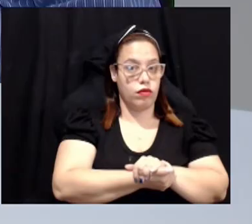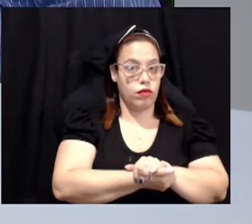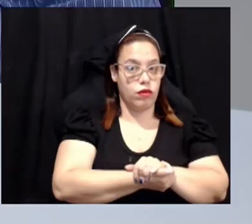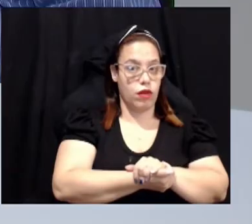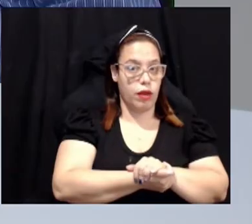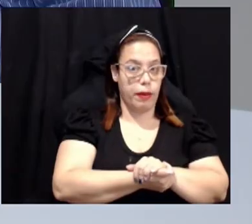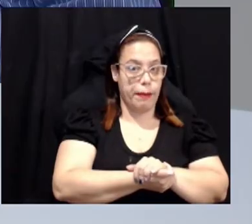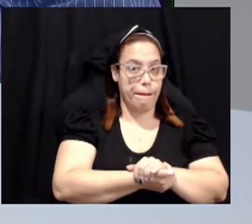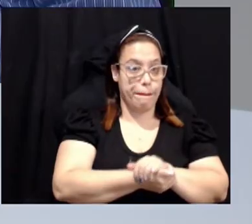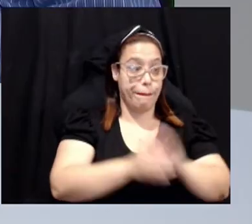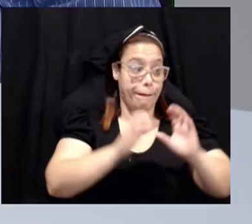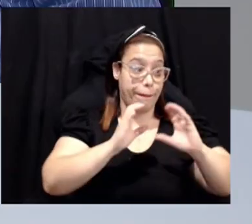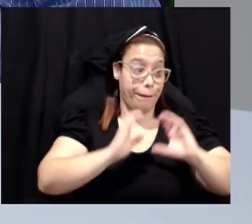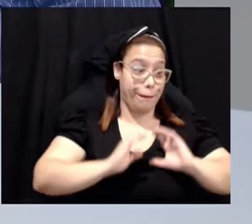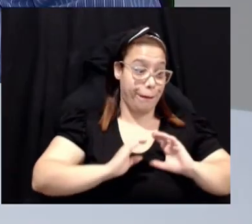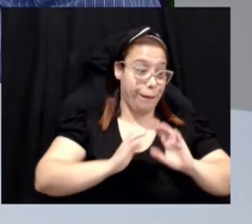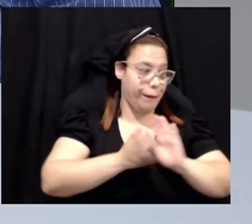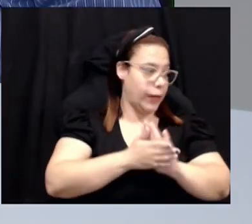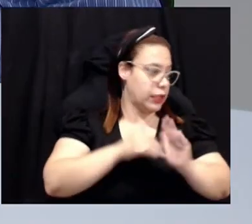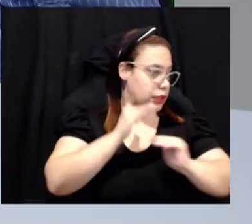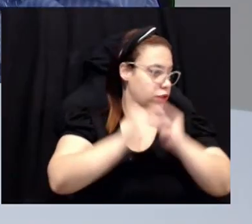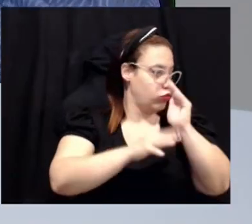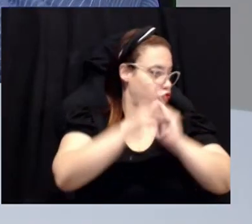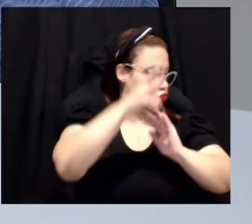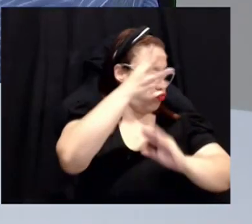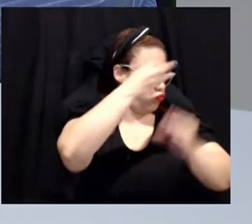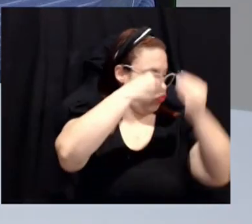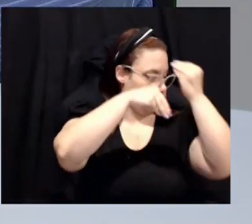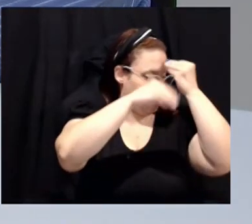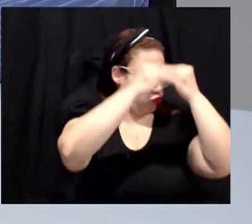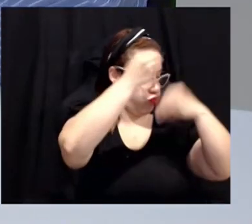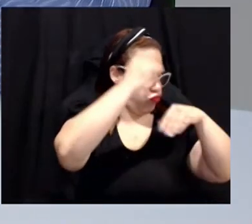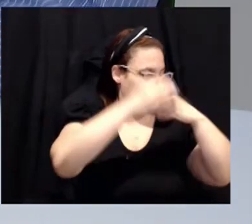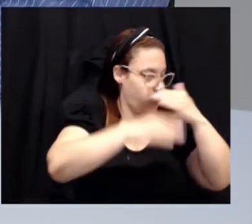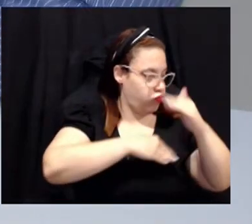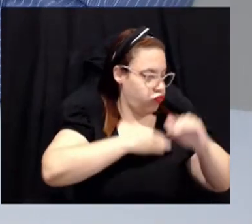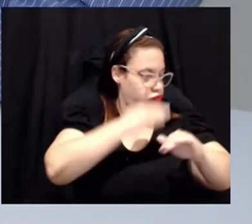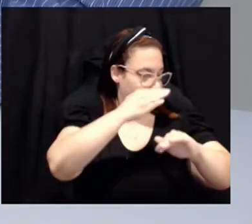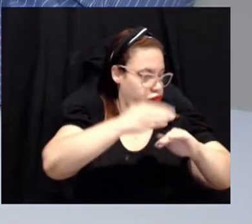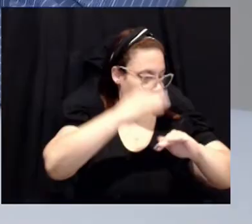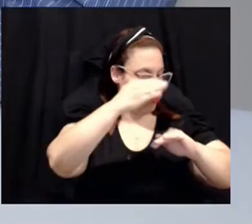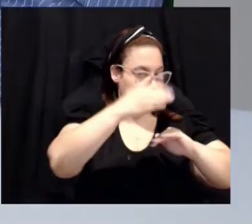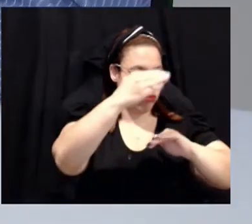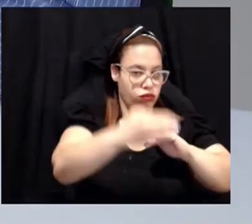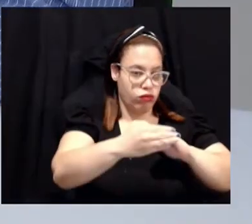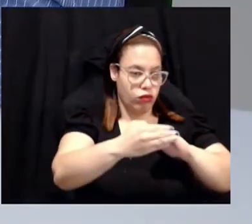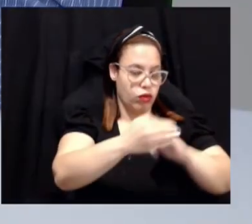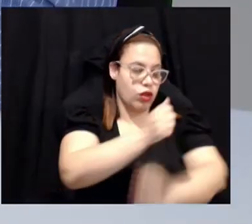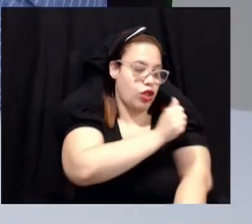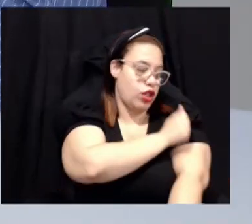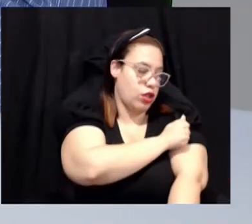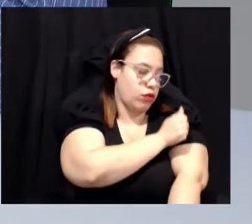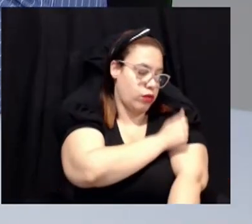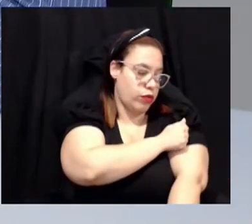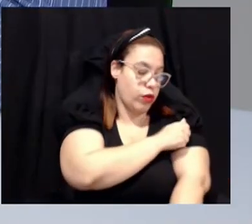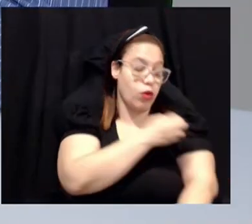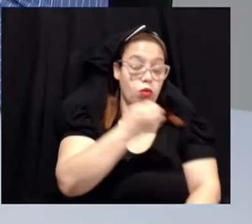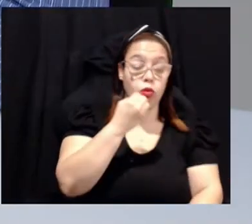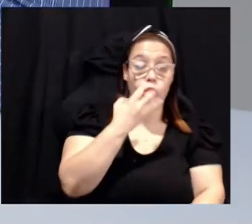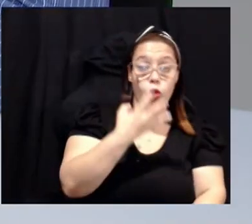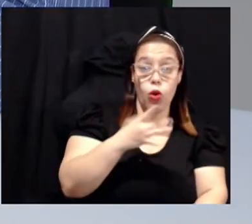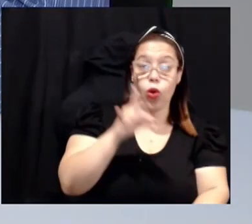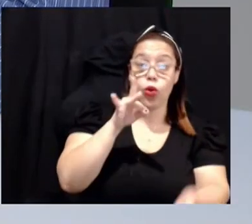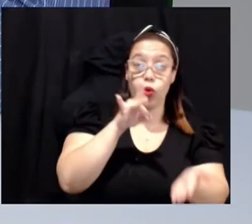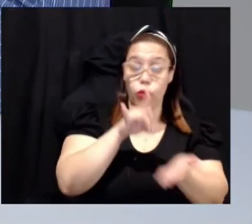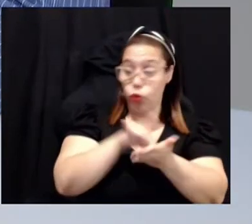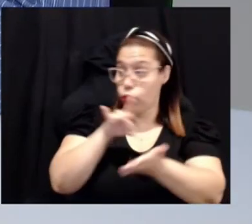vai adquirindo ao longo da sua trajetória estudantil. Bom, então de fato tem super a